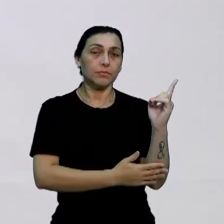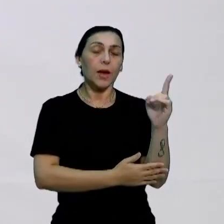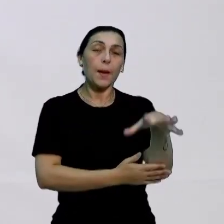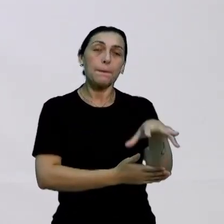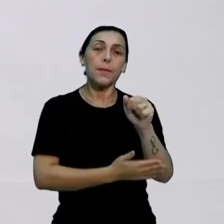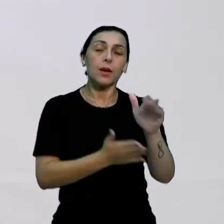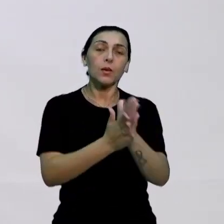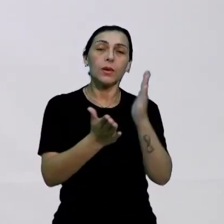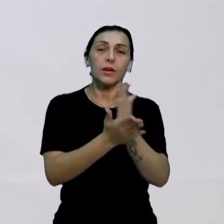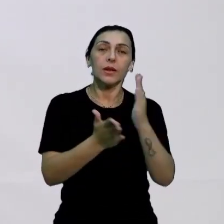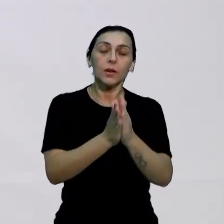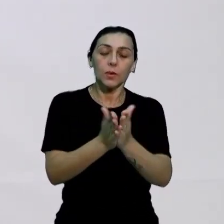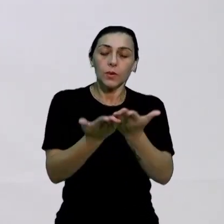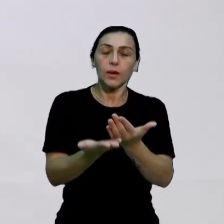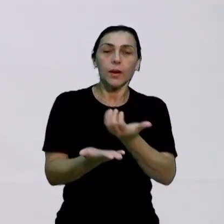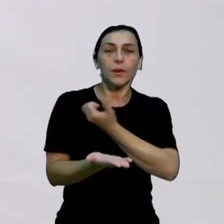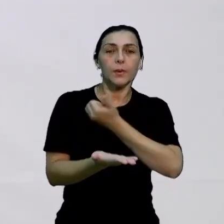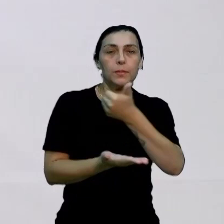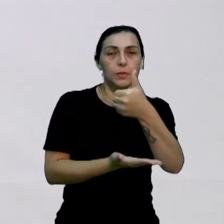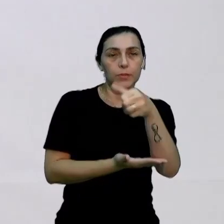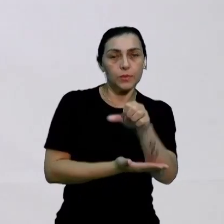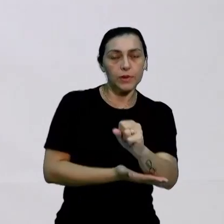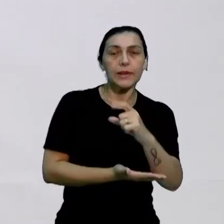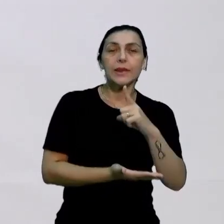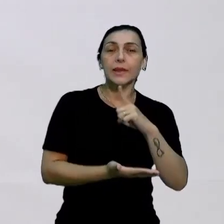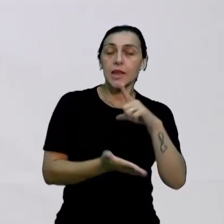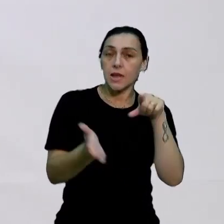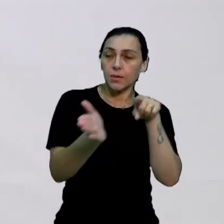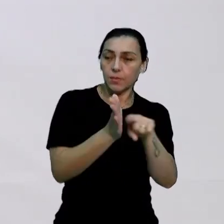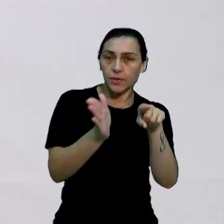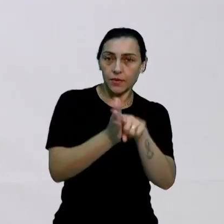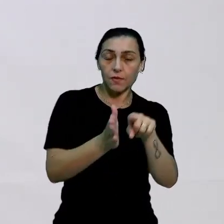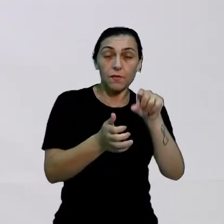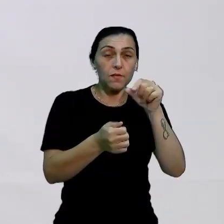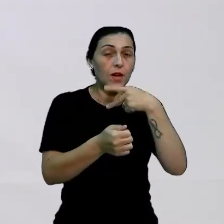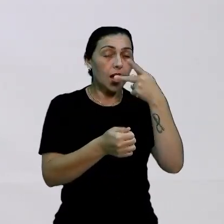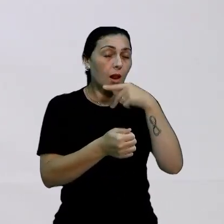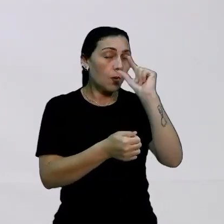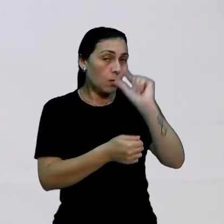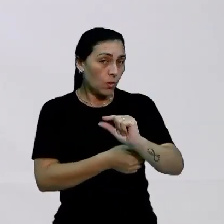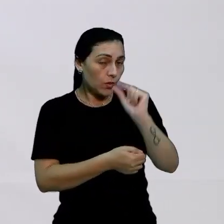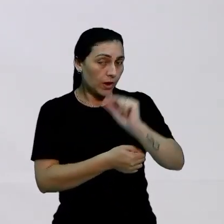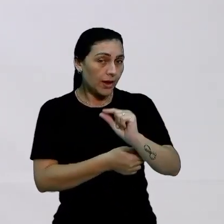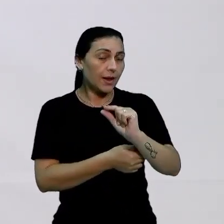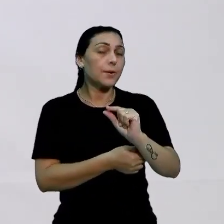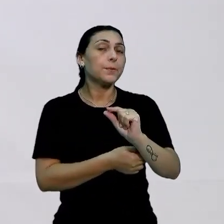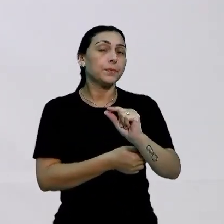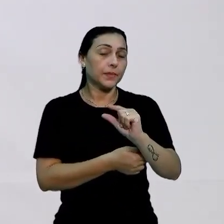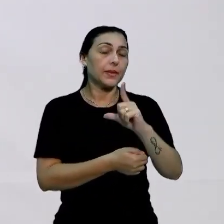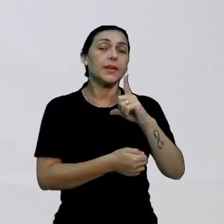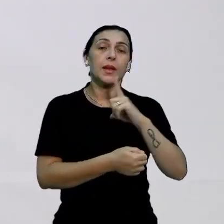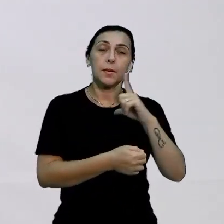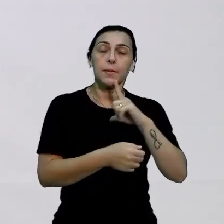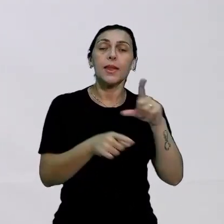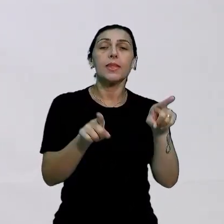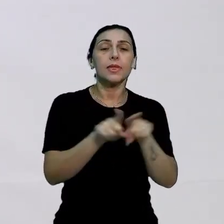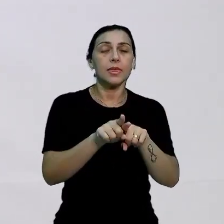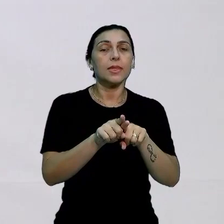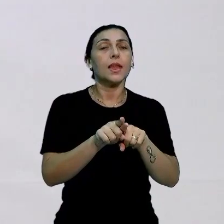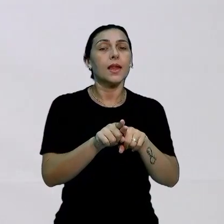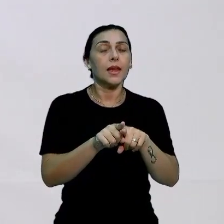livro, abre na página 18, que aí a gente tem essa questão. Eu vou falar um pouquinho sobre ela e lá a gente também tem um